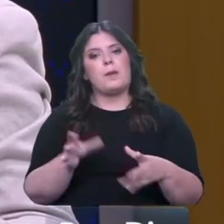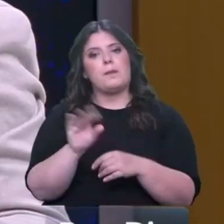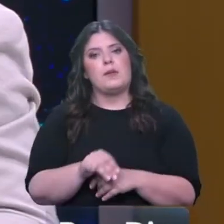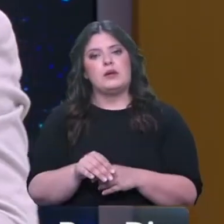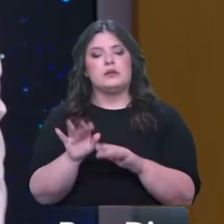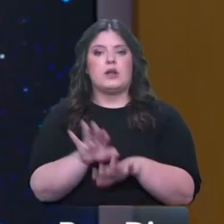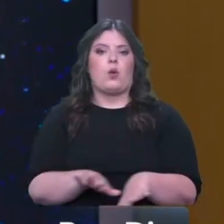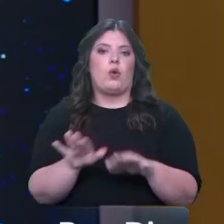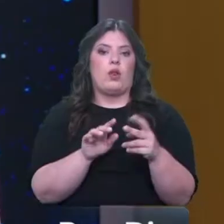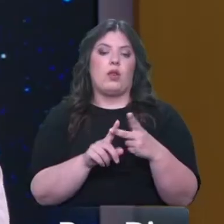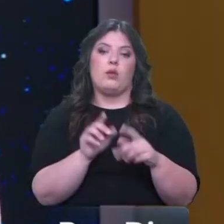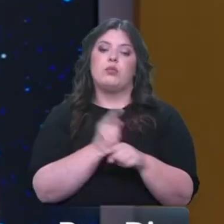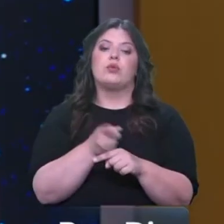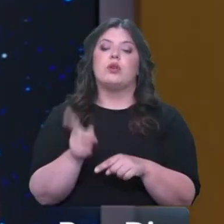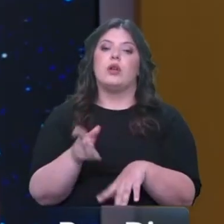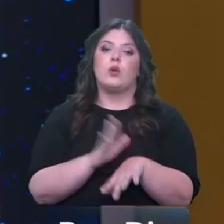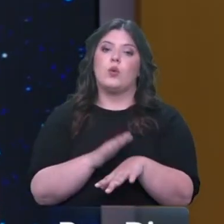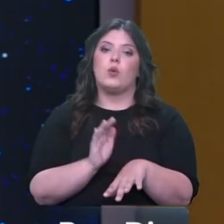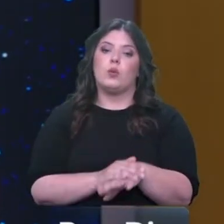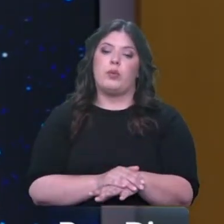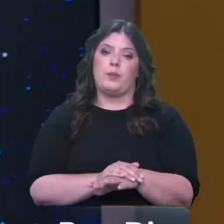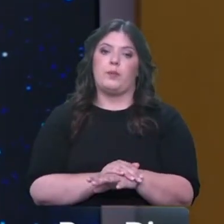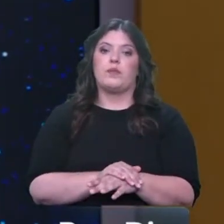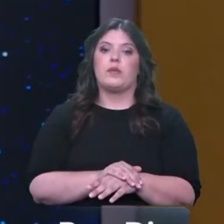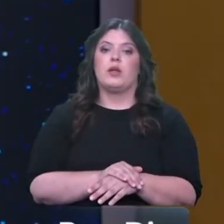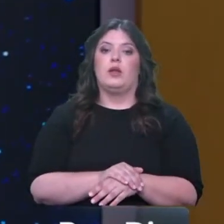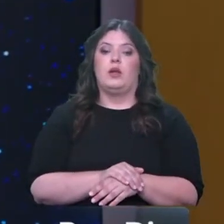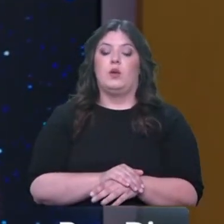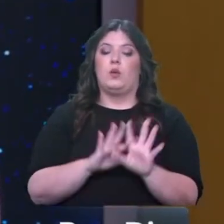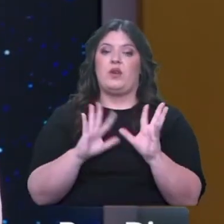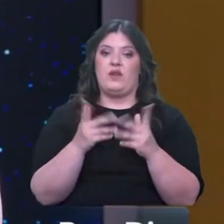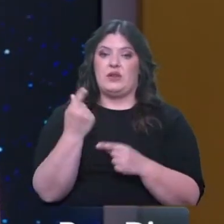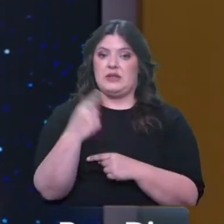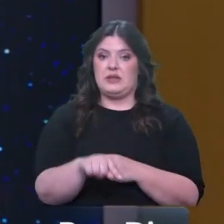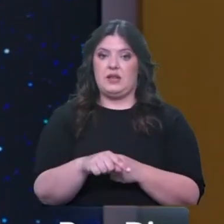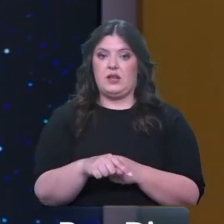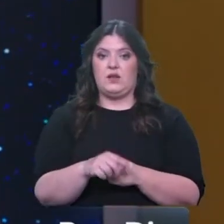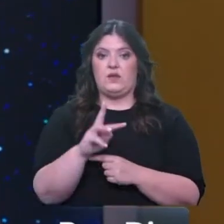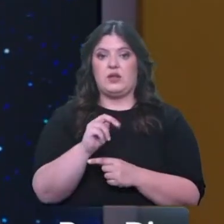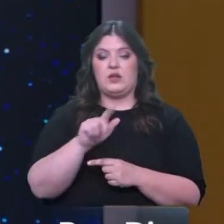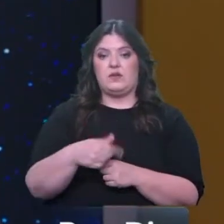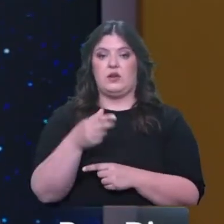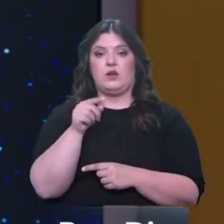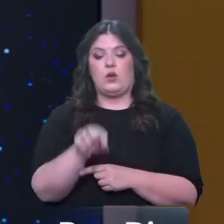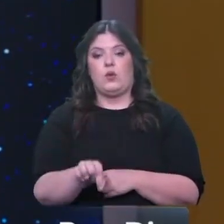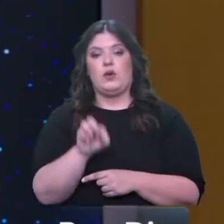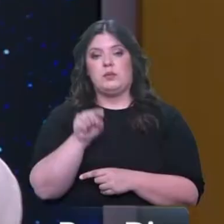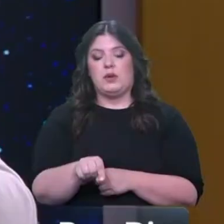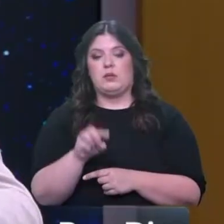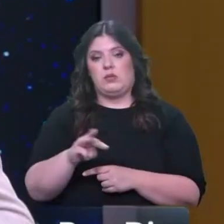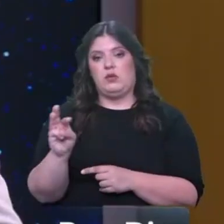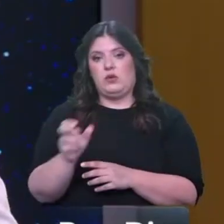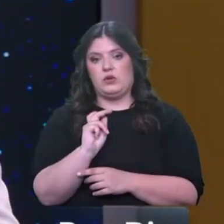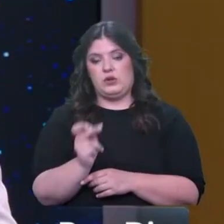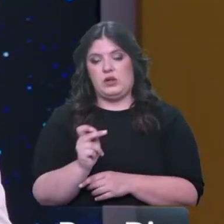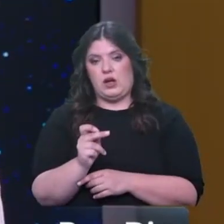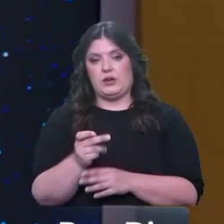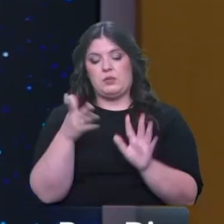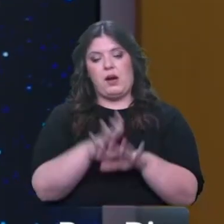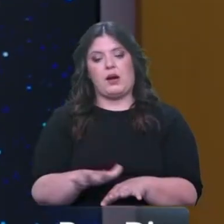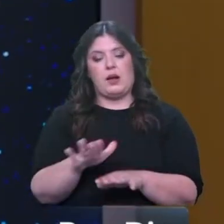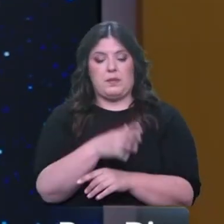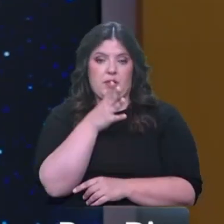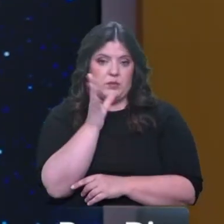mais tranquila. E porquê? Porque o universo teve estes 13,8 mil milhões de anos para acalmar, digamos